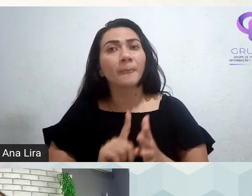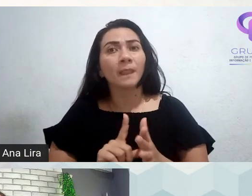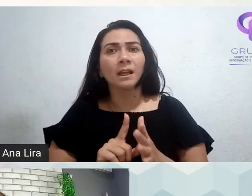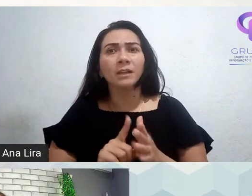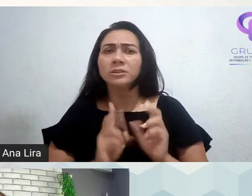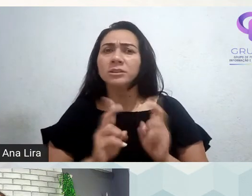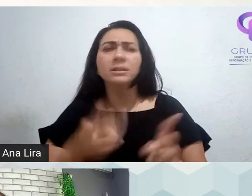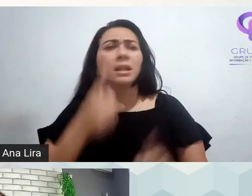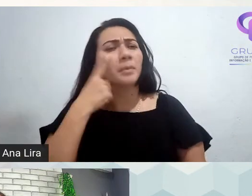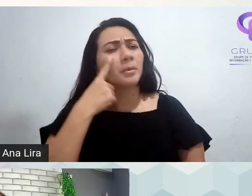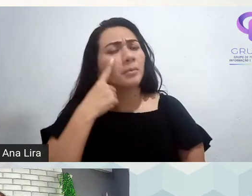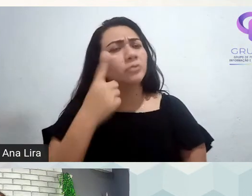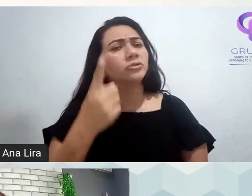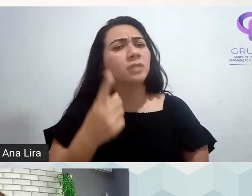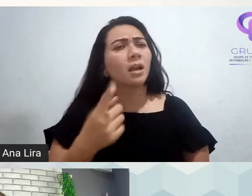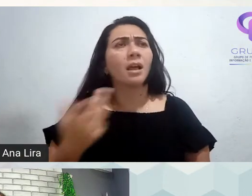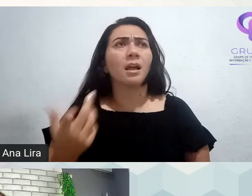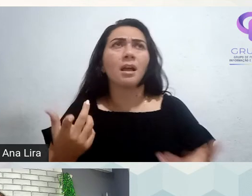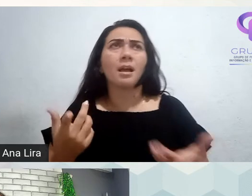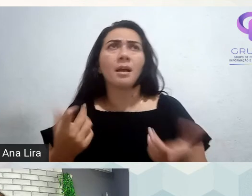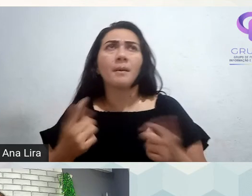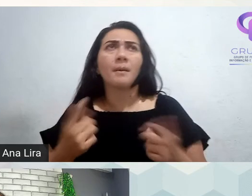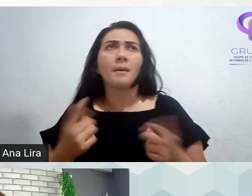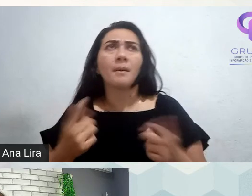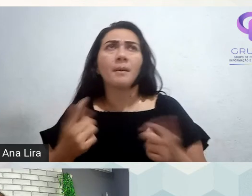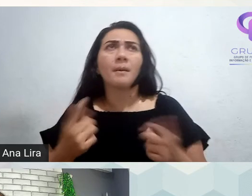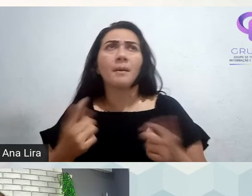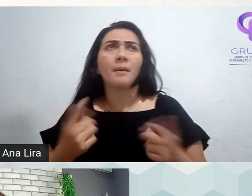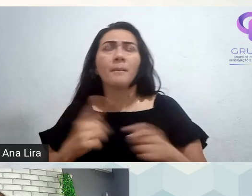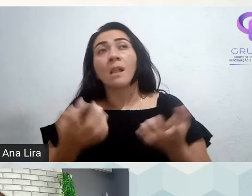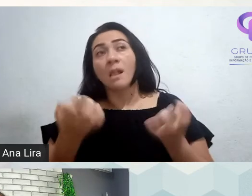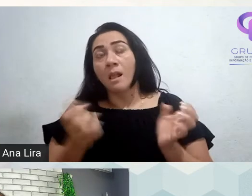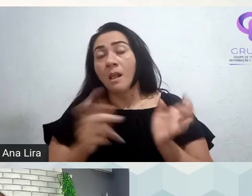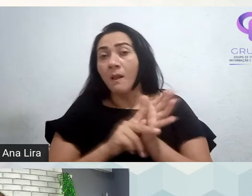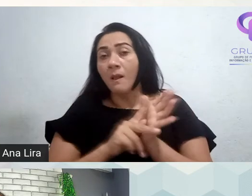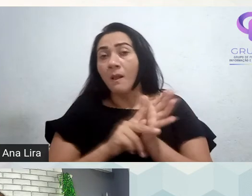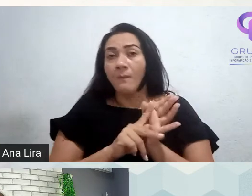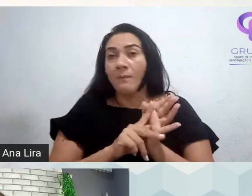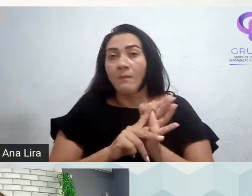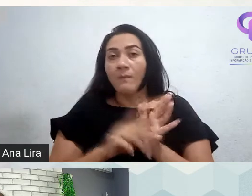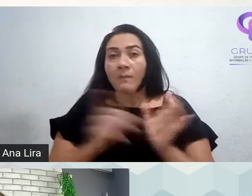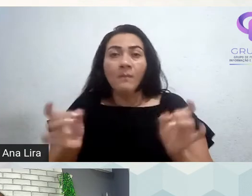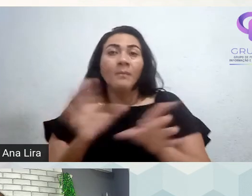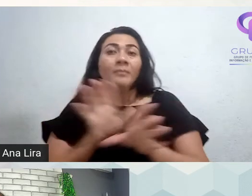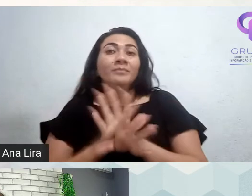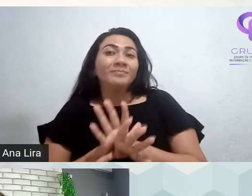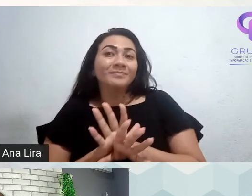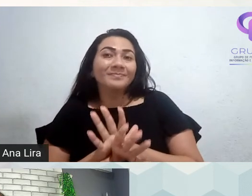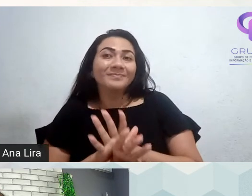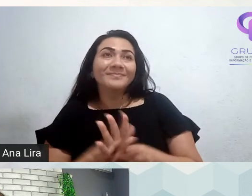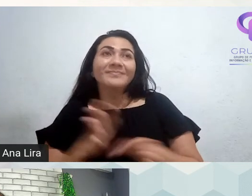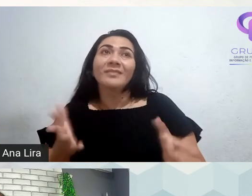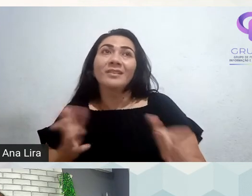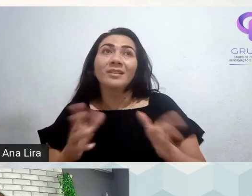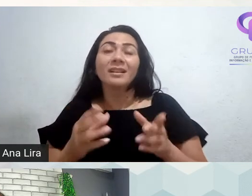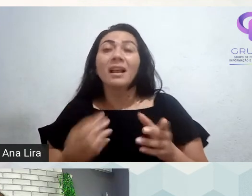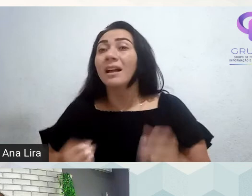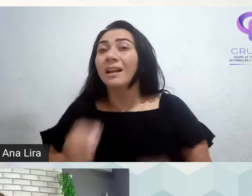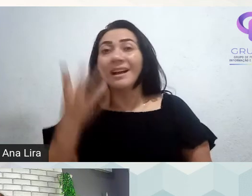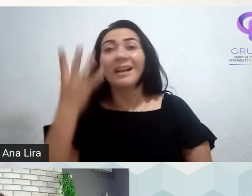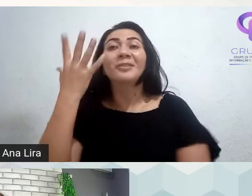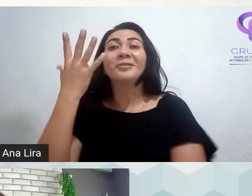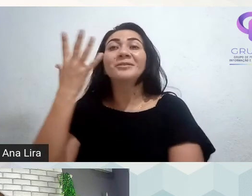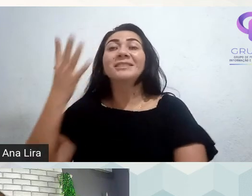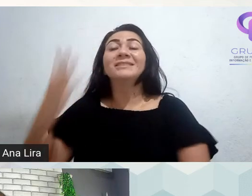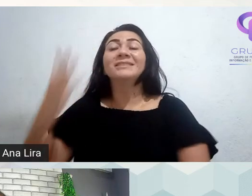prestação de contas, porque a gente quer ver esse projeto executado. A gente quer fazer parte disso. é um sonho que você está compartilhando conosco, então a gente